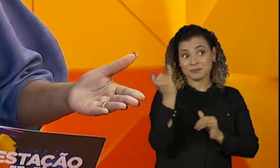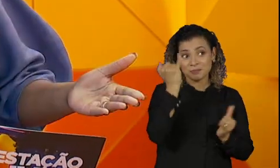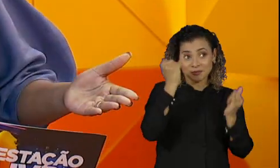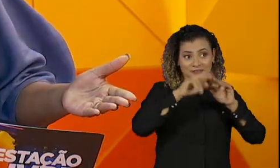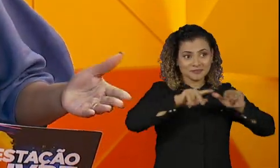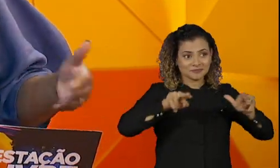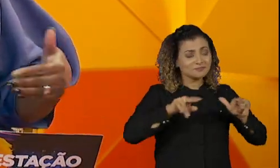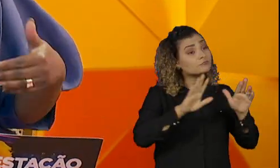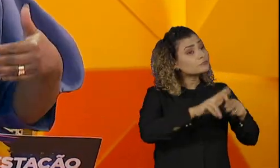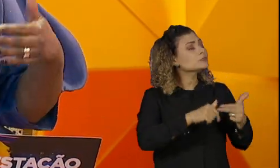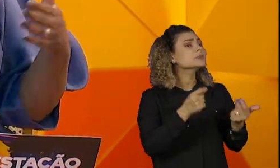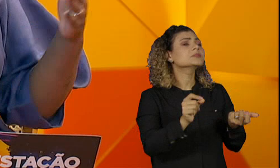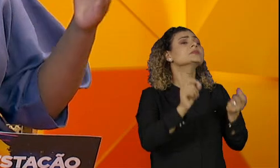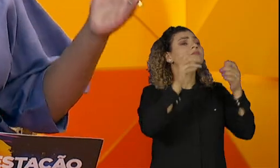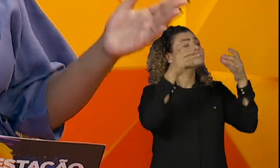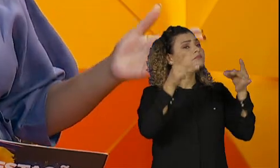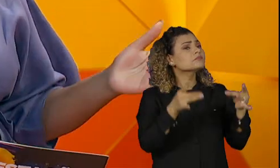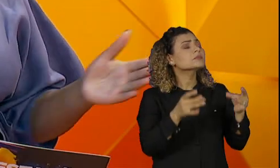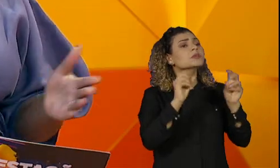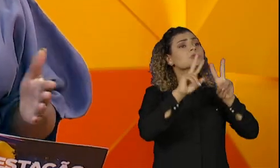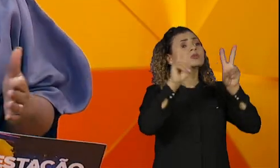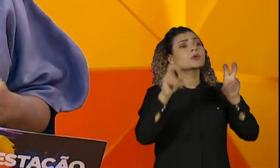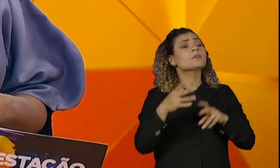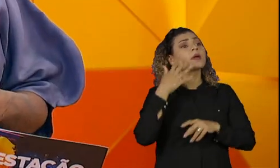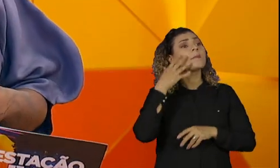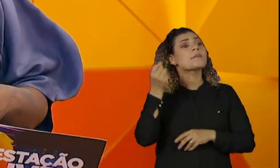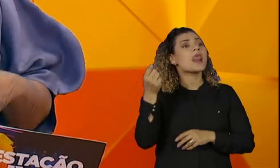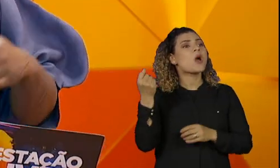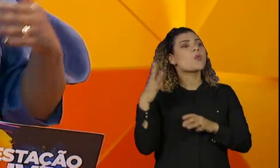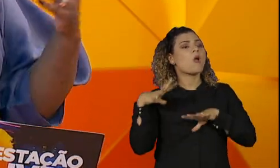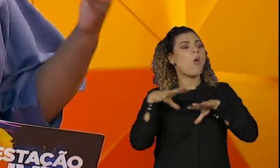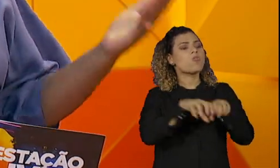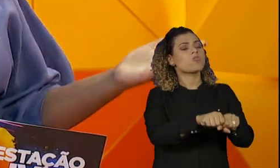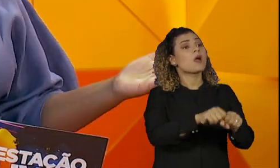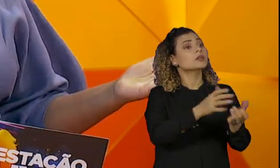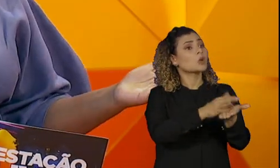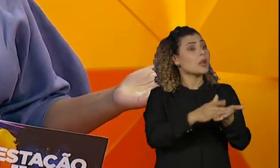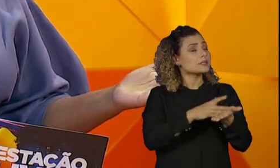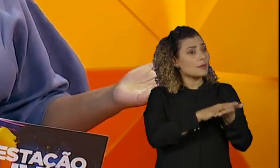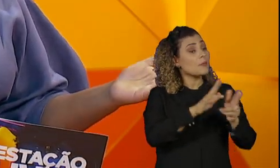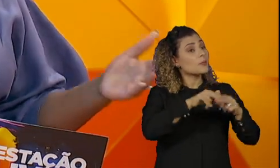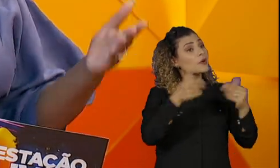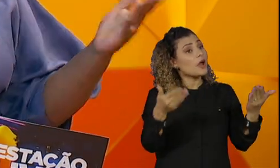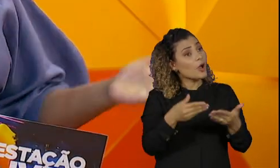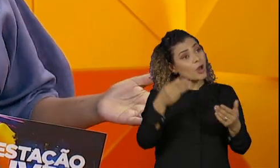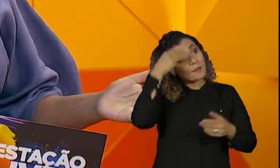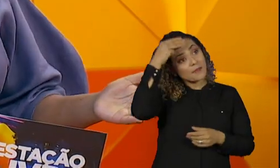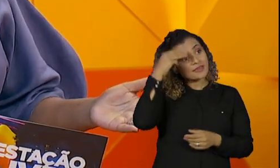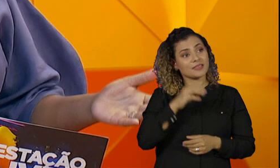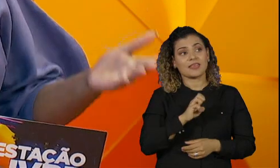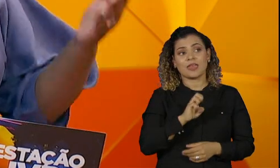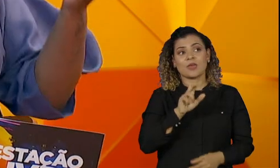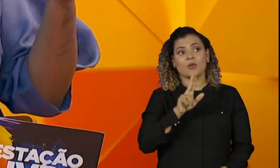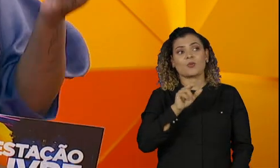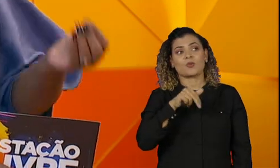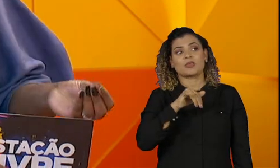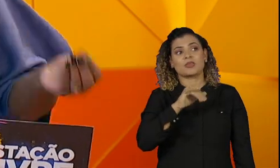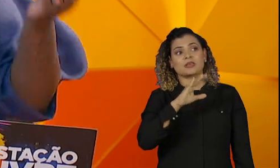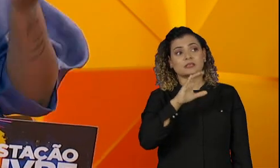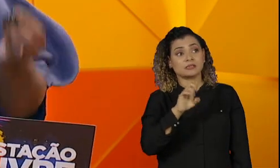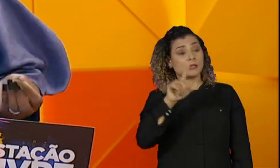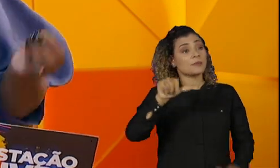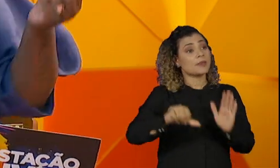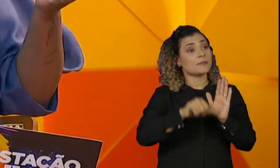gente falou dessa questão do embranquecimento das escolas de samba. E aí, com essa reportagem da madrinha Eunice, descobrindo que ela foi a